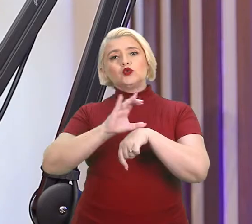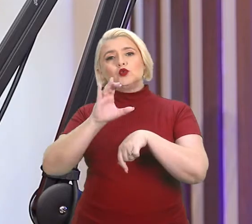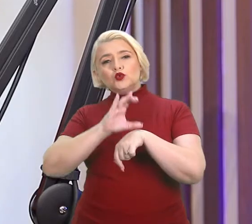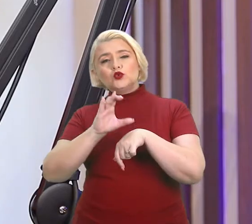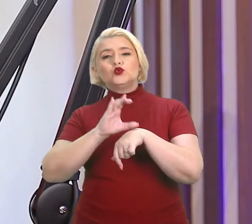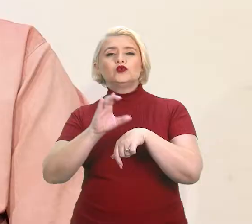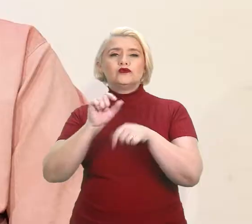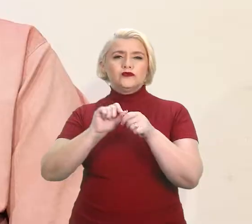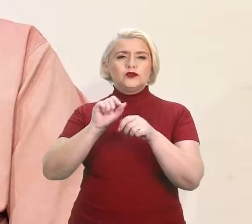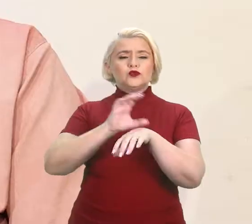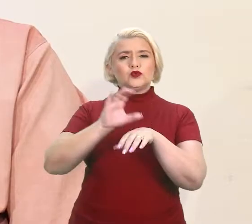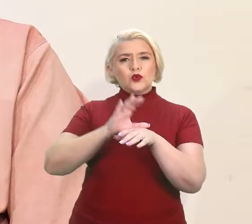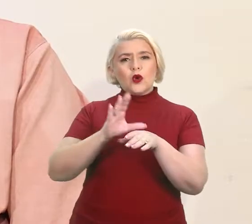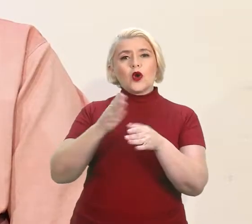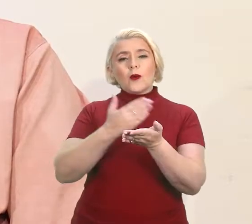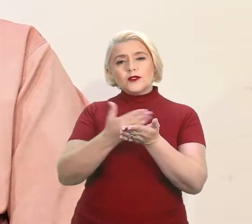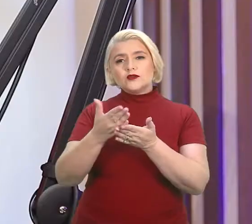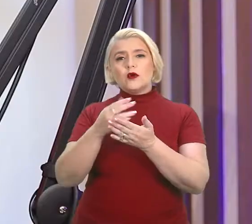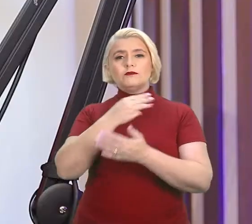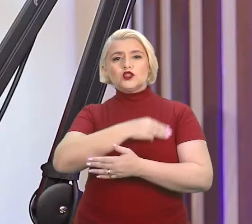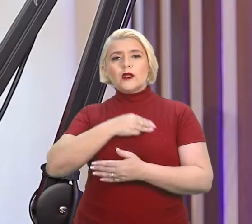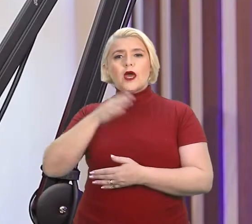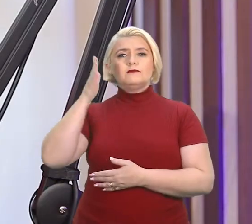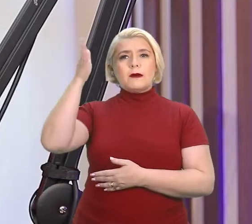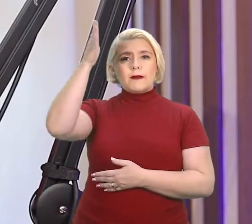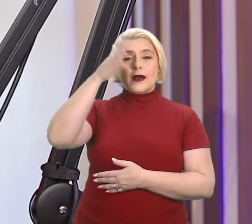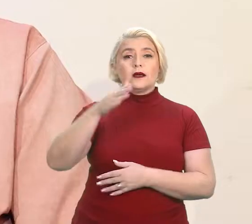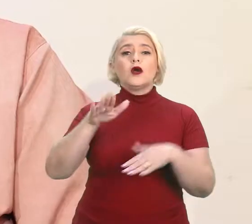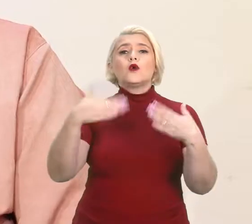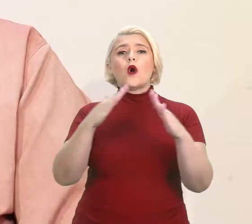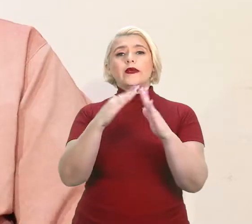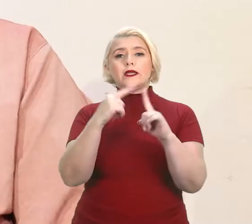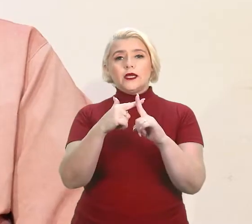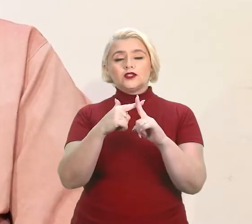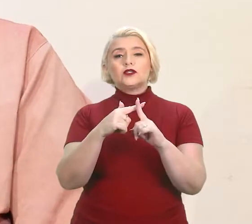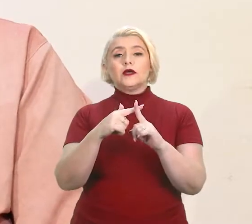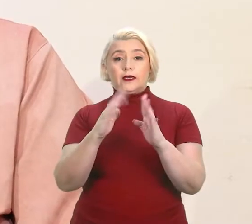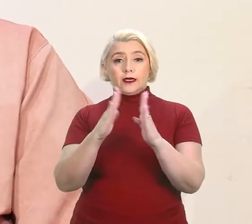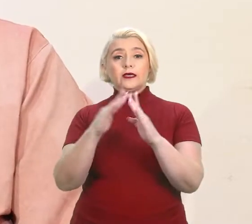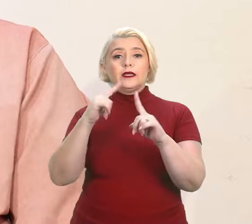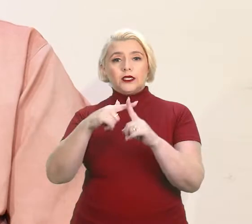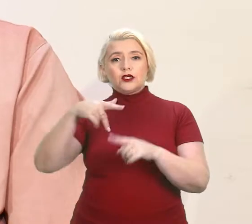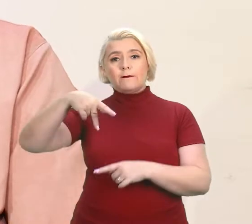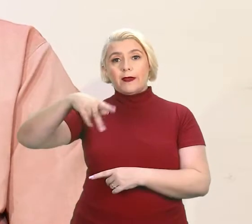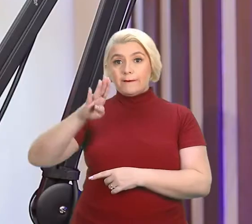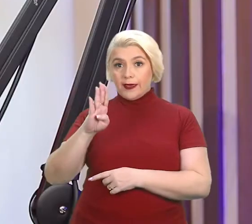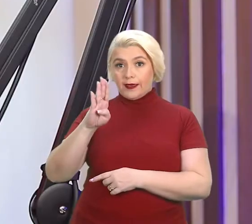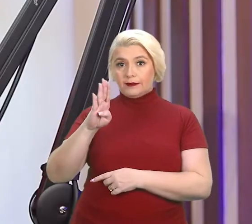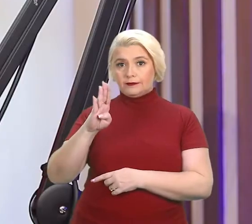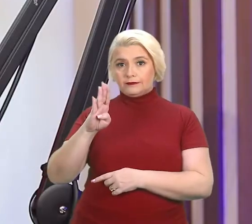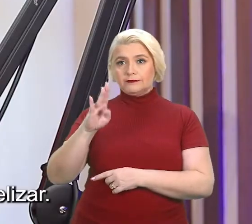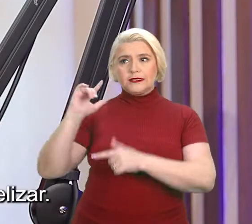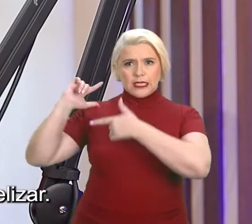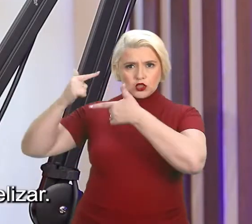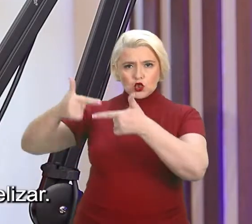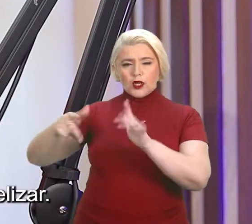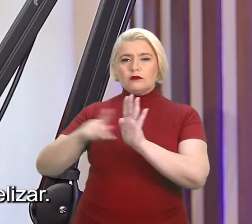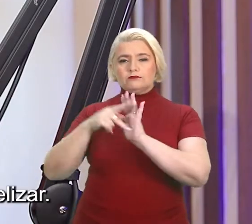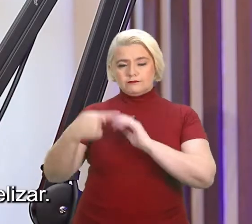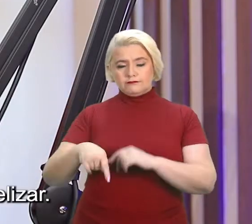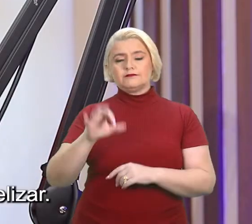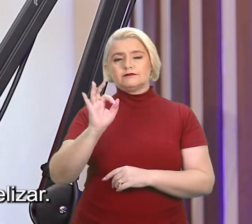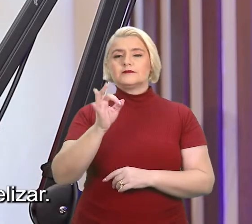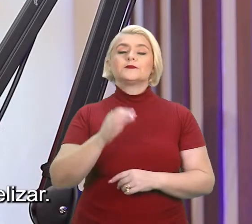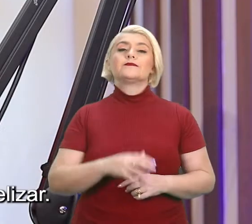ser missionário. E aí ele... Qual a igreja? Igreja presbiteriana. Igreja presbiteriana tradicional. É. Certo. E aí a